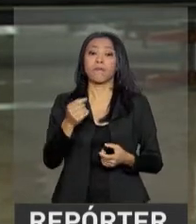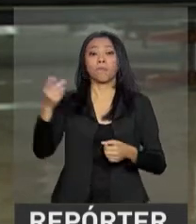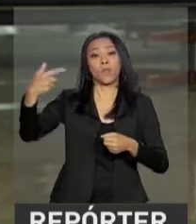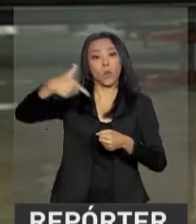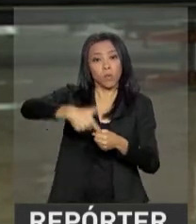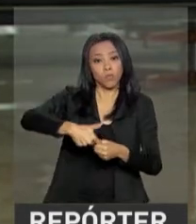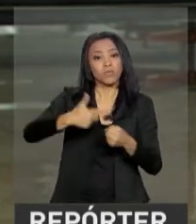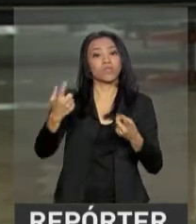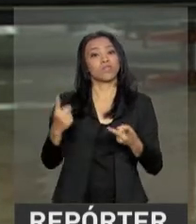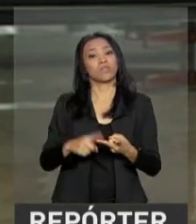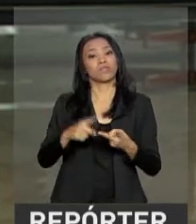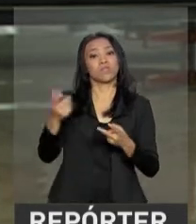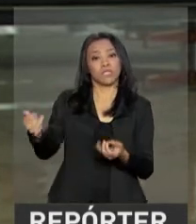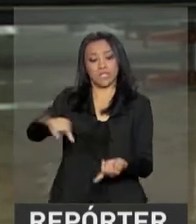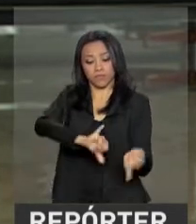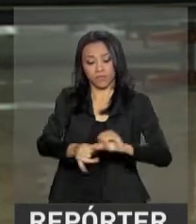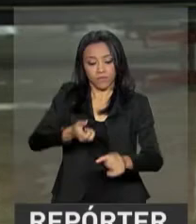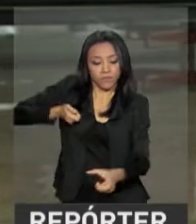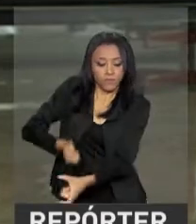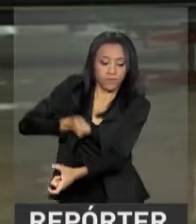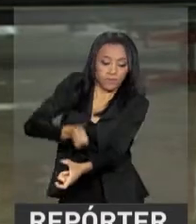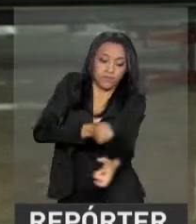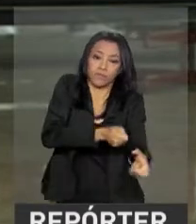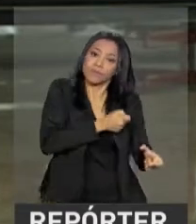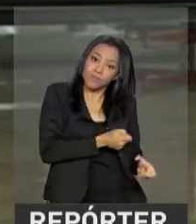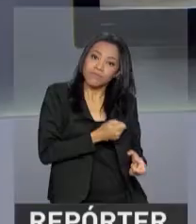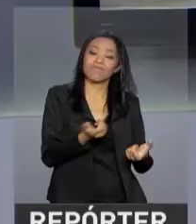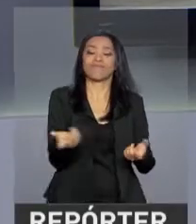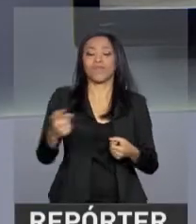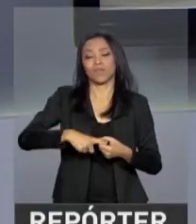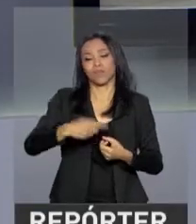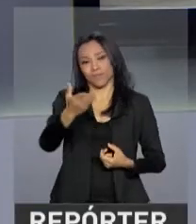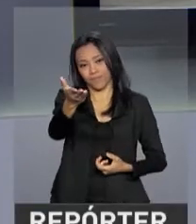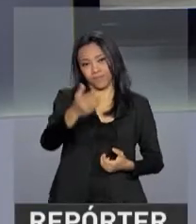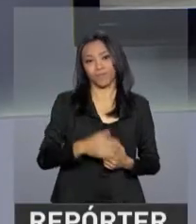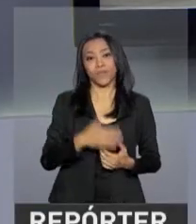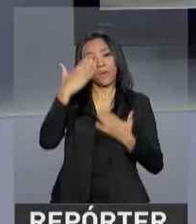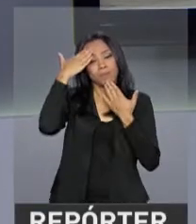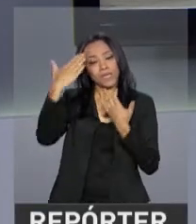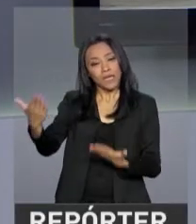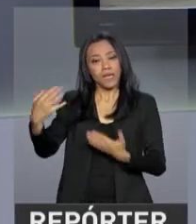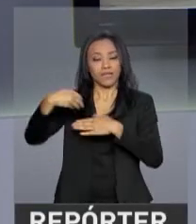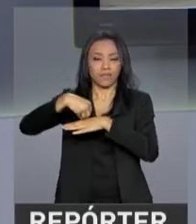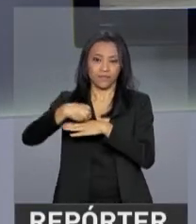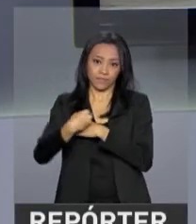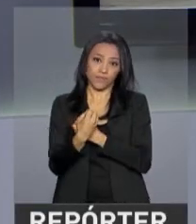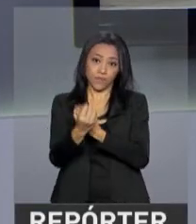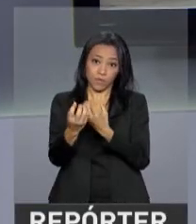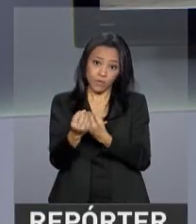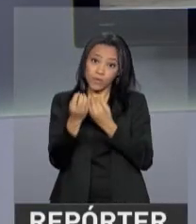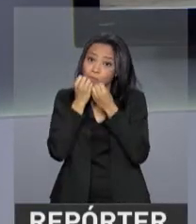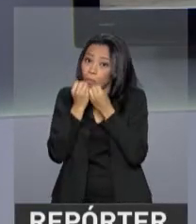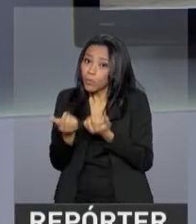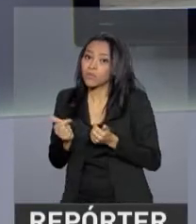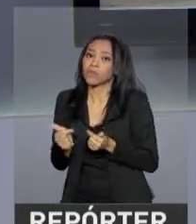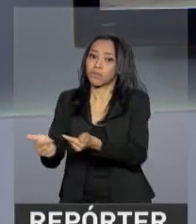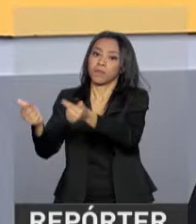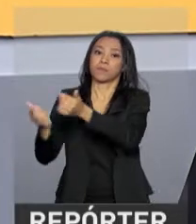combustível e fertilizantes. Thaisa, voltamos com você. Muito obrigada, Luana, pelas suas informações. Bom trabalho para